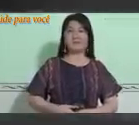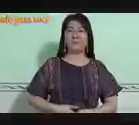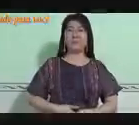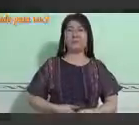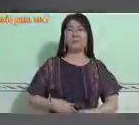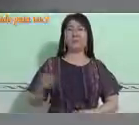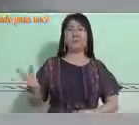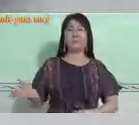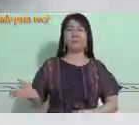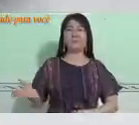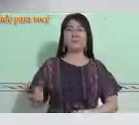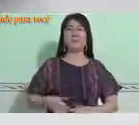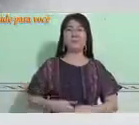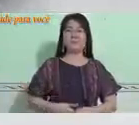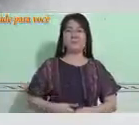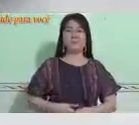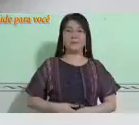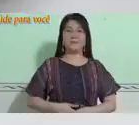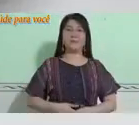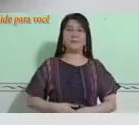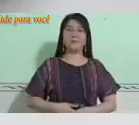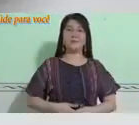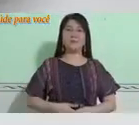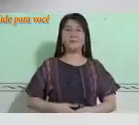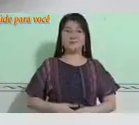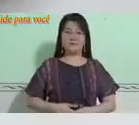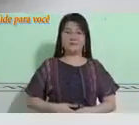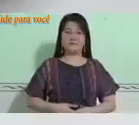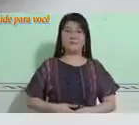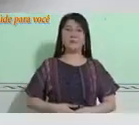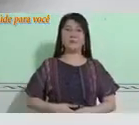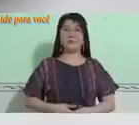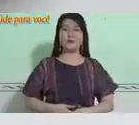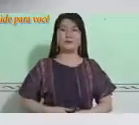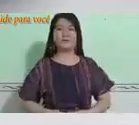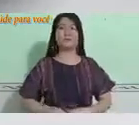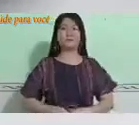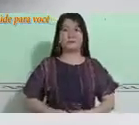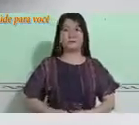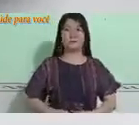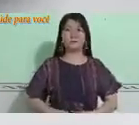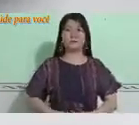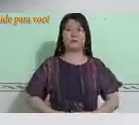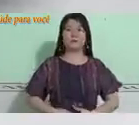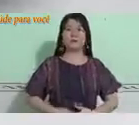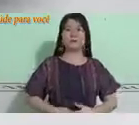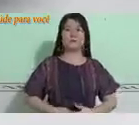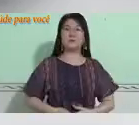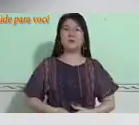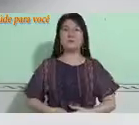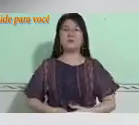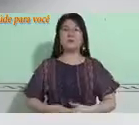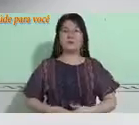vlnascontrac cedilha o atil sd é 2% é 5%, vírgula é indicada para o tratamento ou prevenção da queda